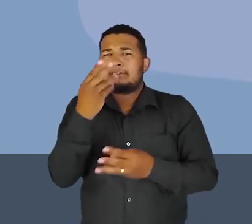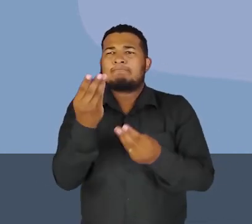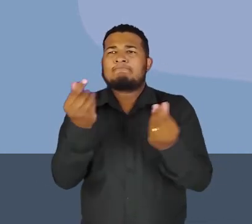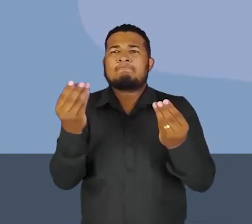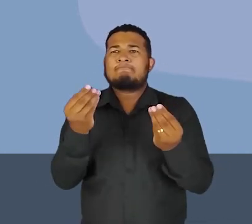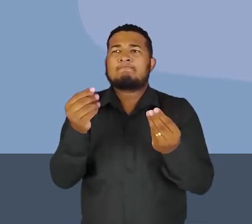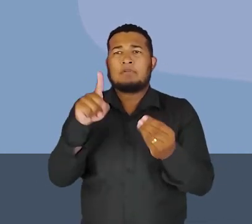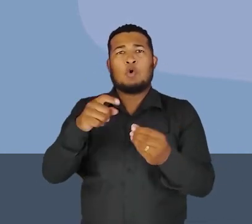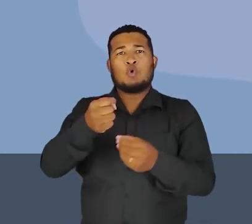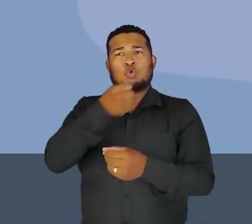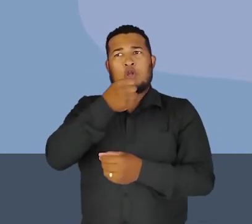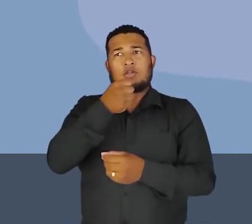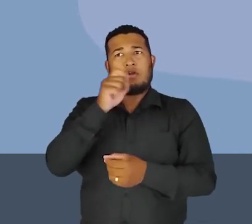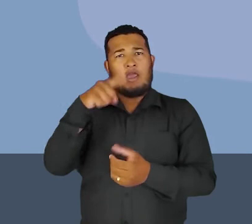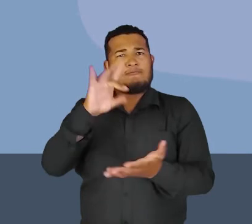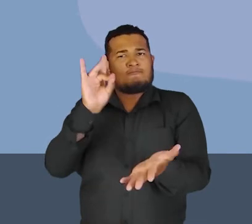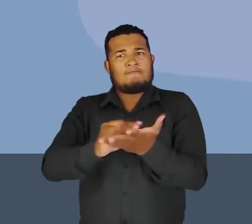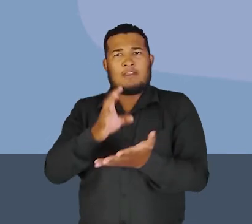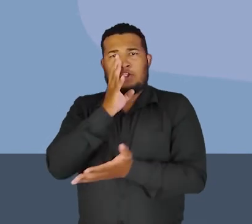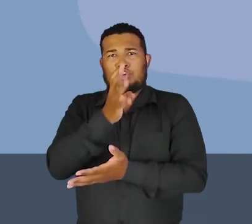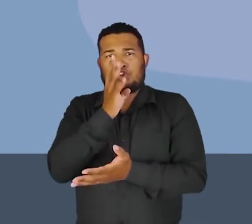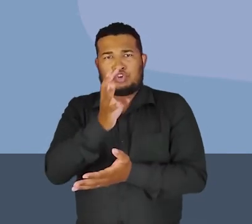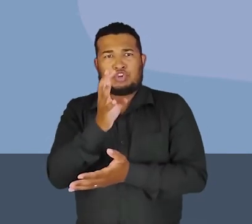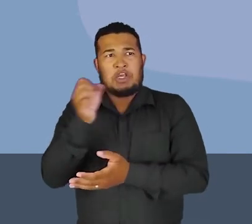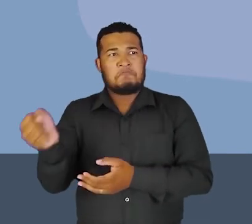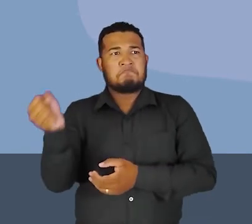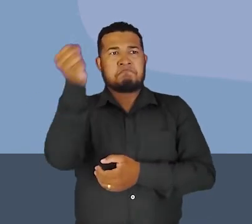o jornalismo dele era muito crítico, foi levado para